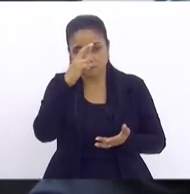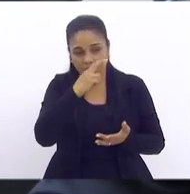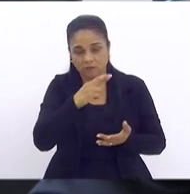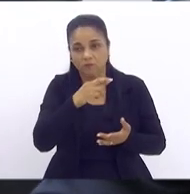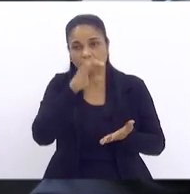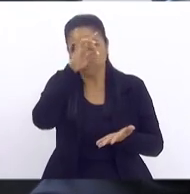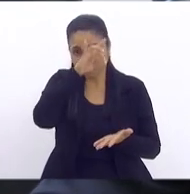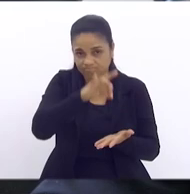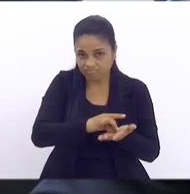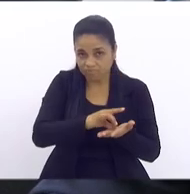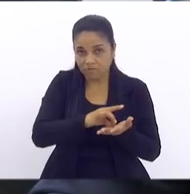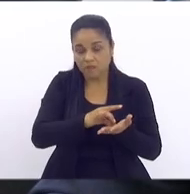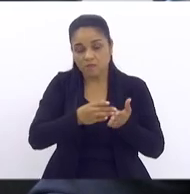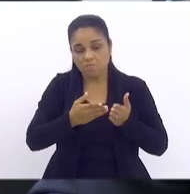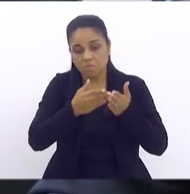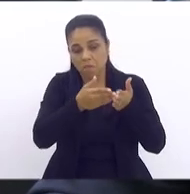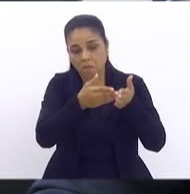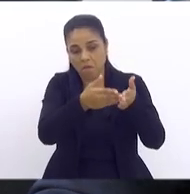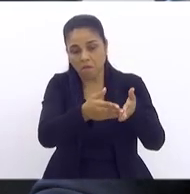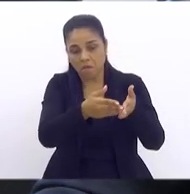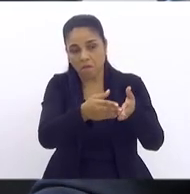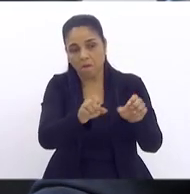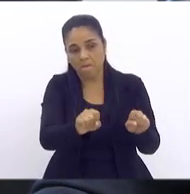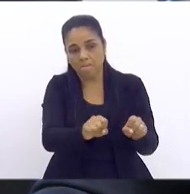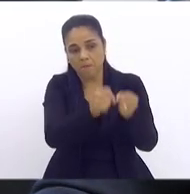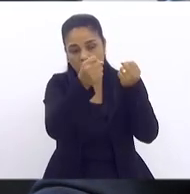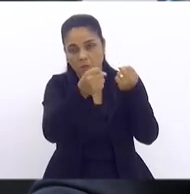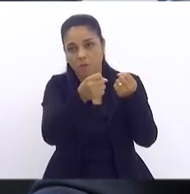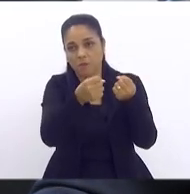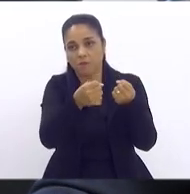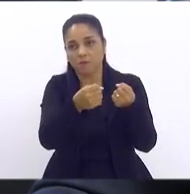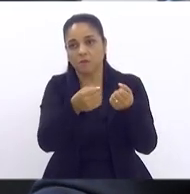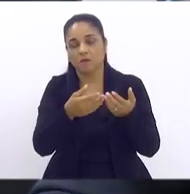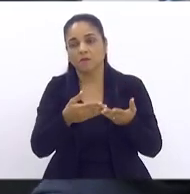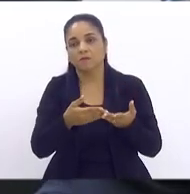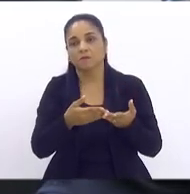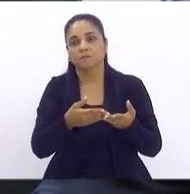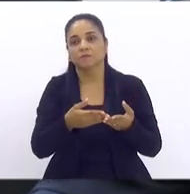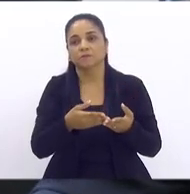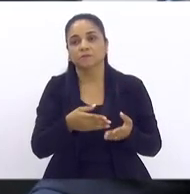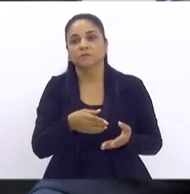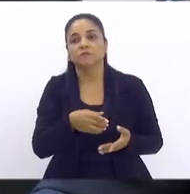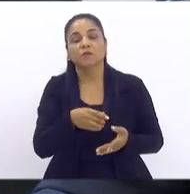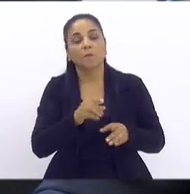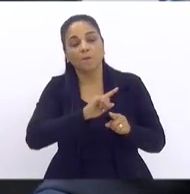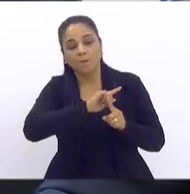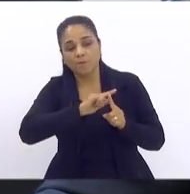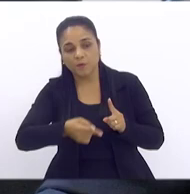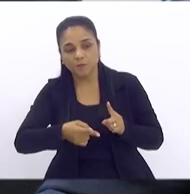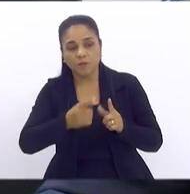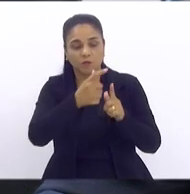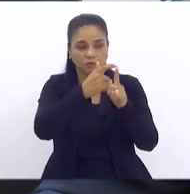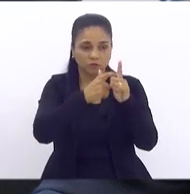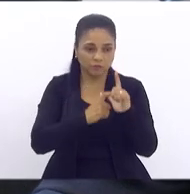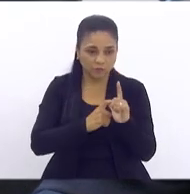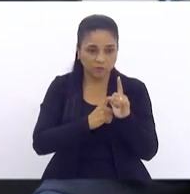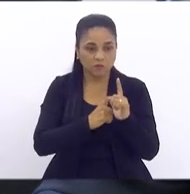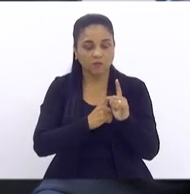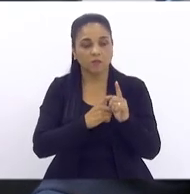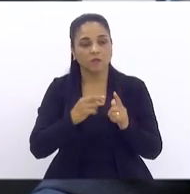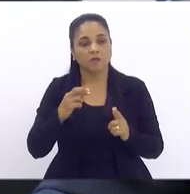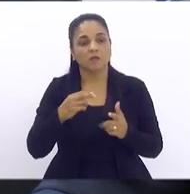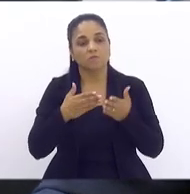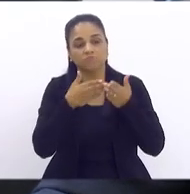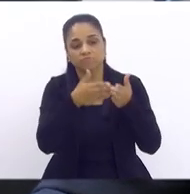de fatos e acidentes de navegação. Delegar atribuição e instrução. Proibir ou suspender por medida de segurança o tráfego